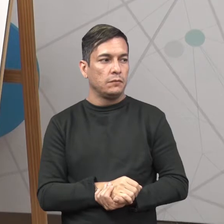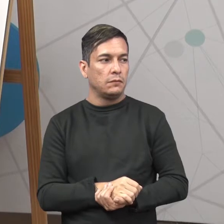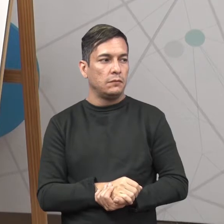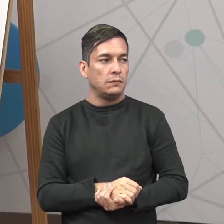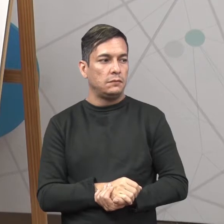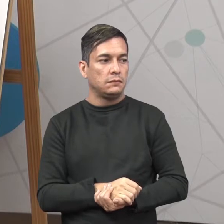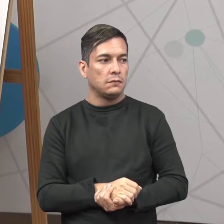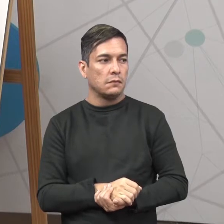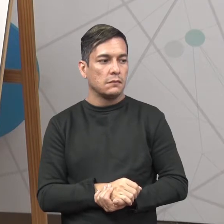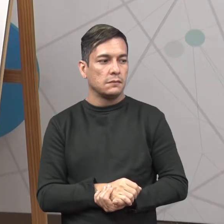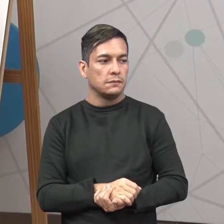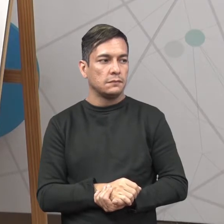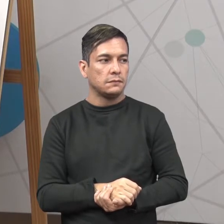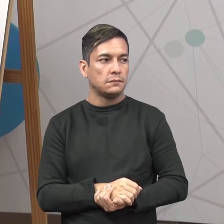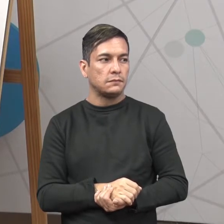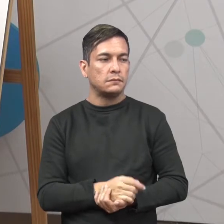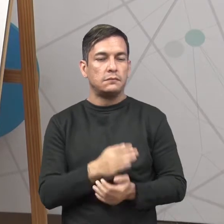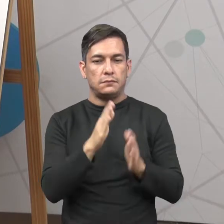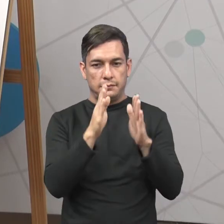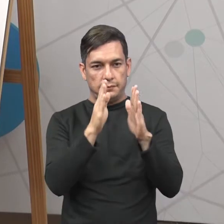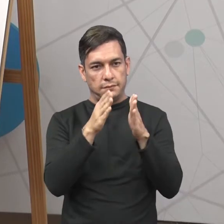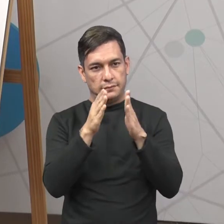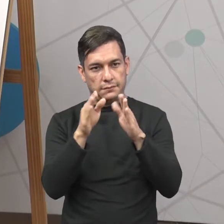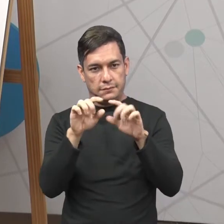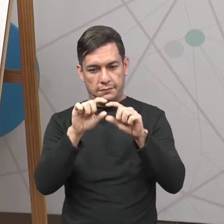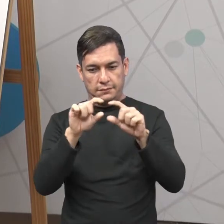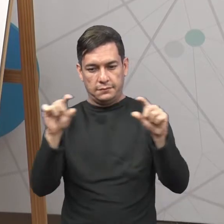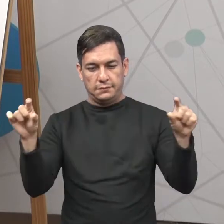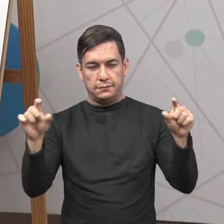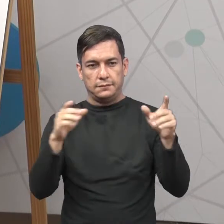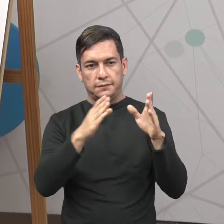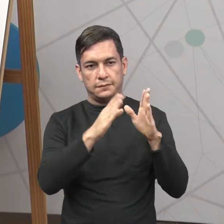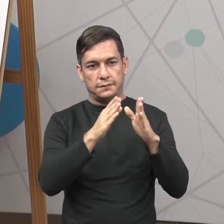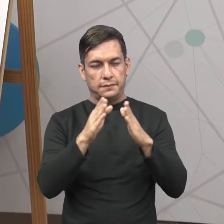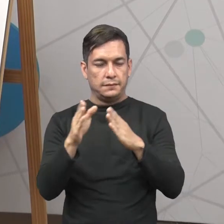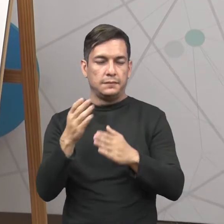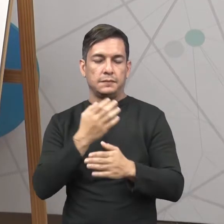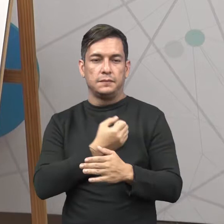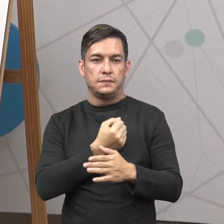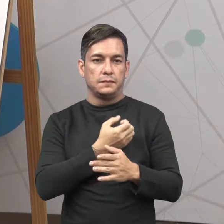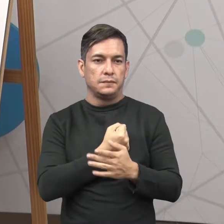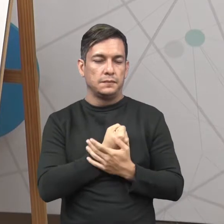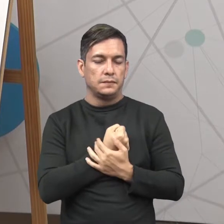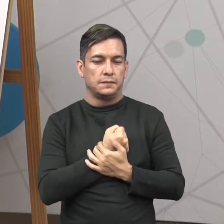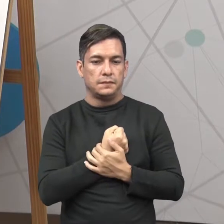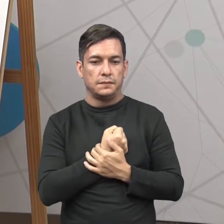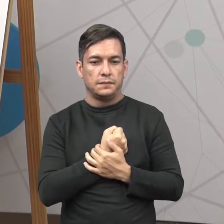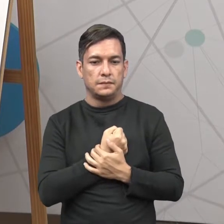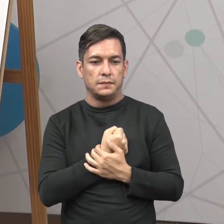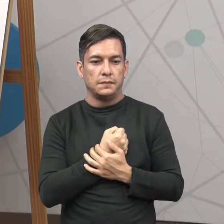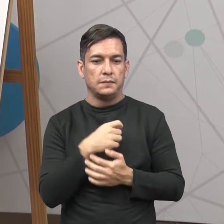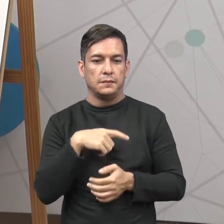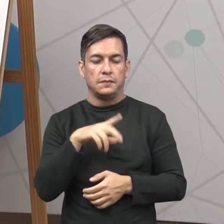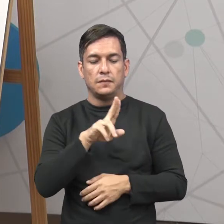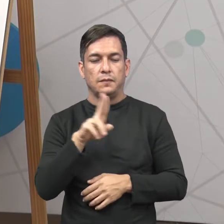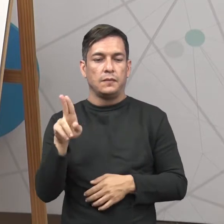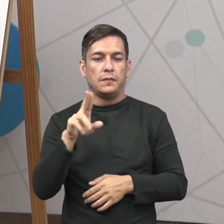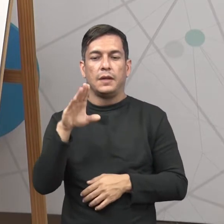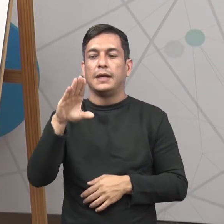E cada espaço desses, de um número para o outro, nós chamamos